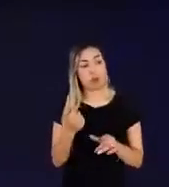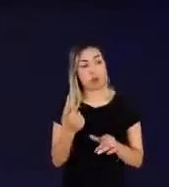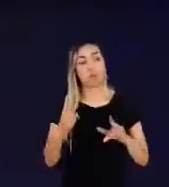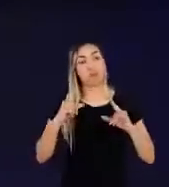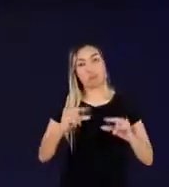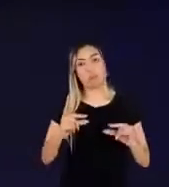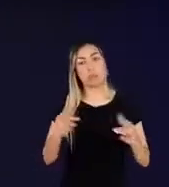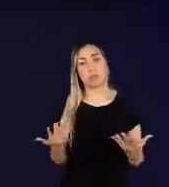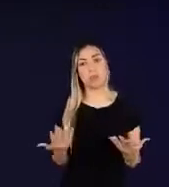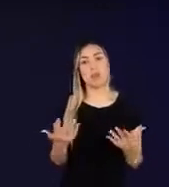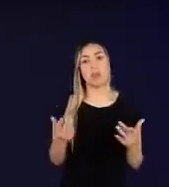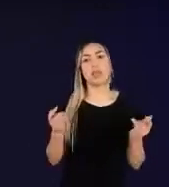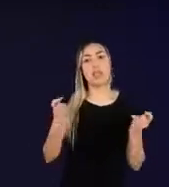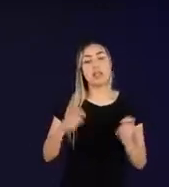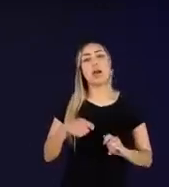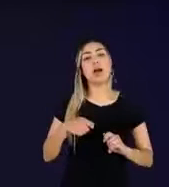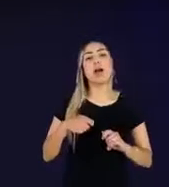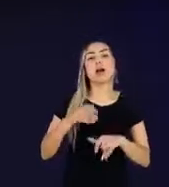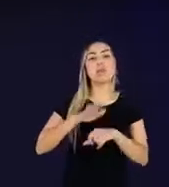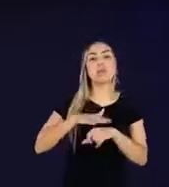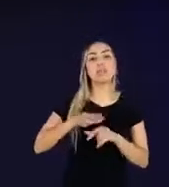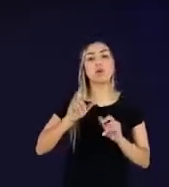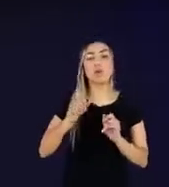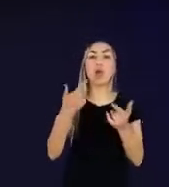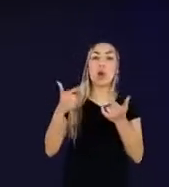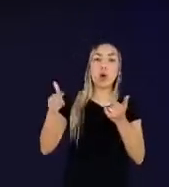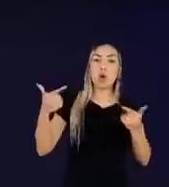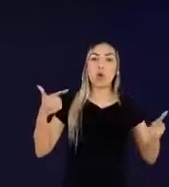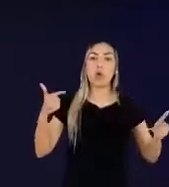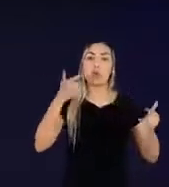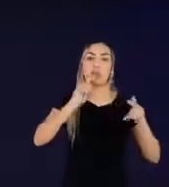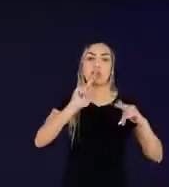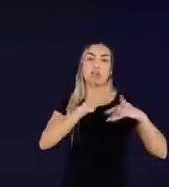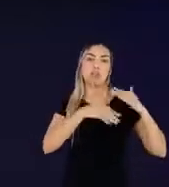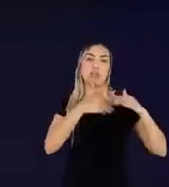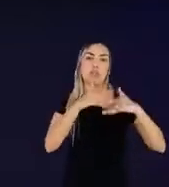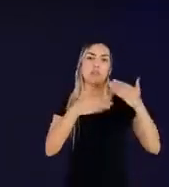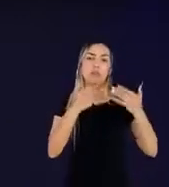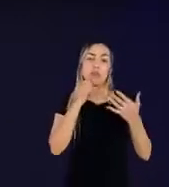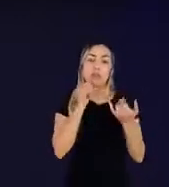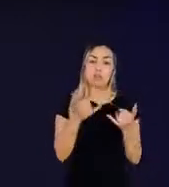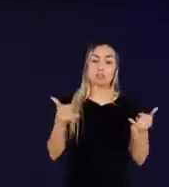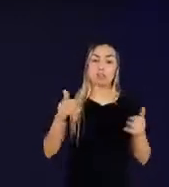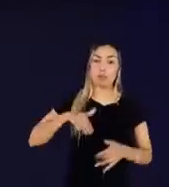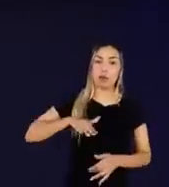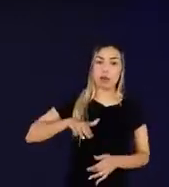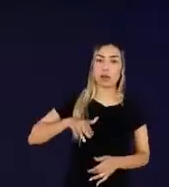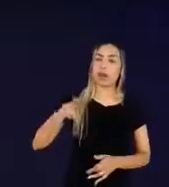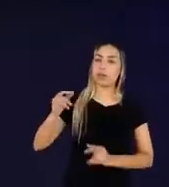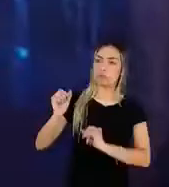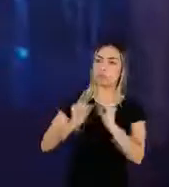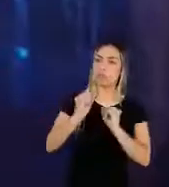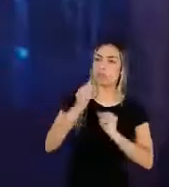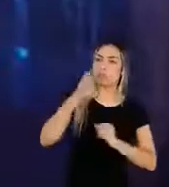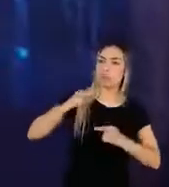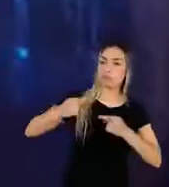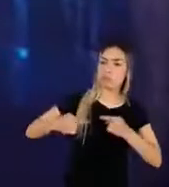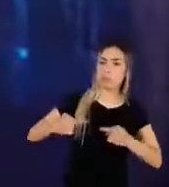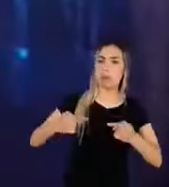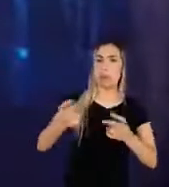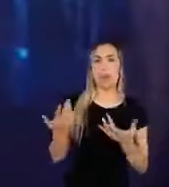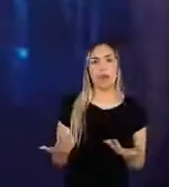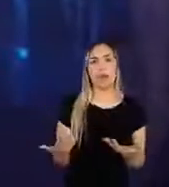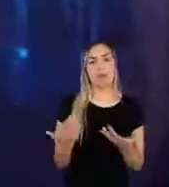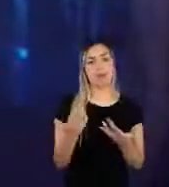a partir dessa energia, outras fontes de desenvolvimento. Vamos comprar energia barata para que a indústria possa ser competitiva. Vamos comprar energia barata para que